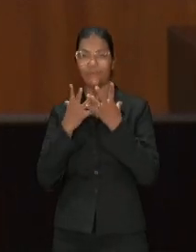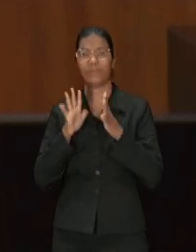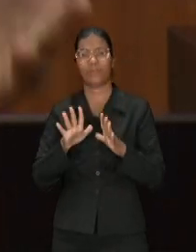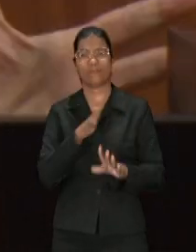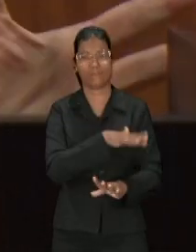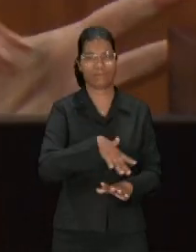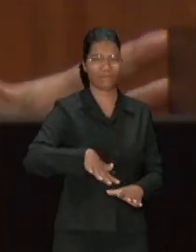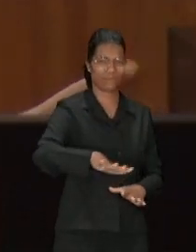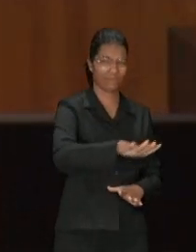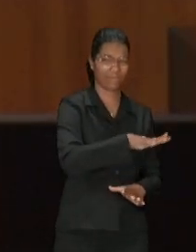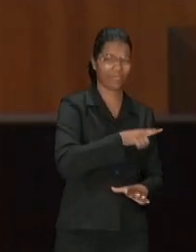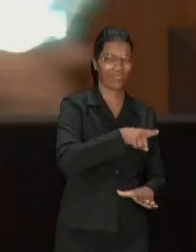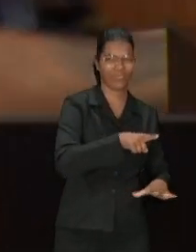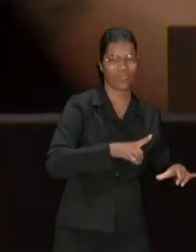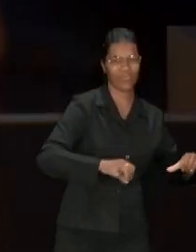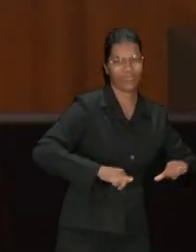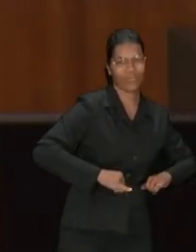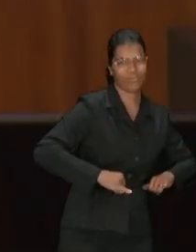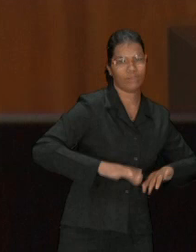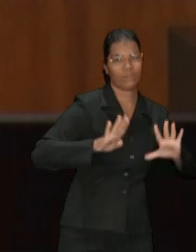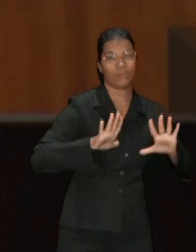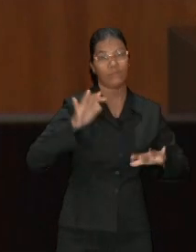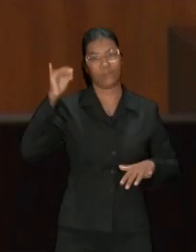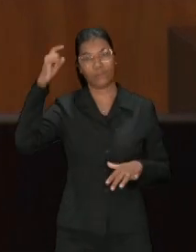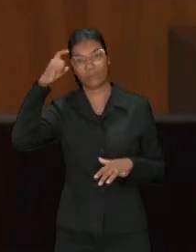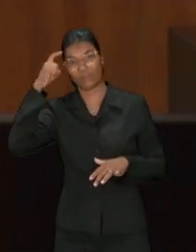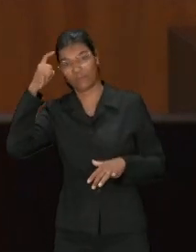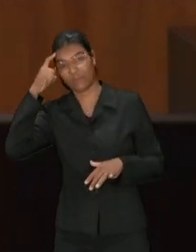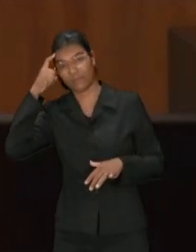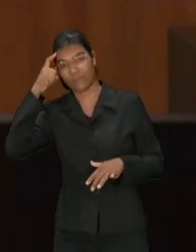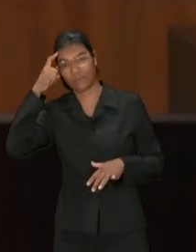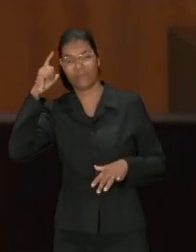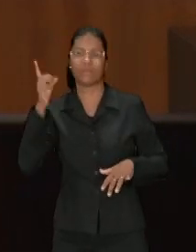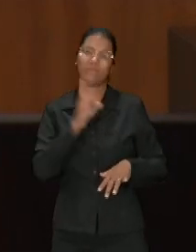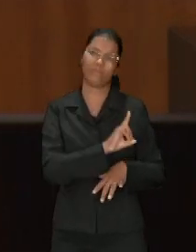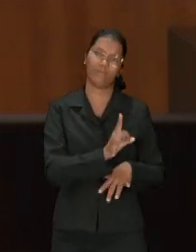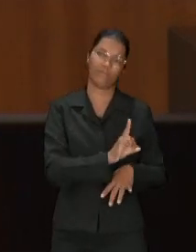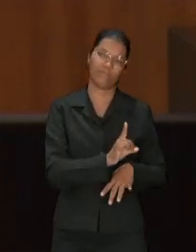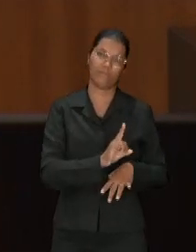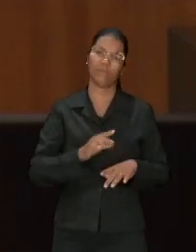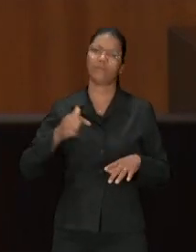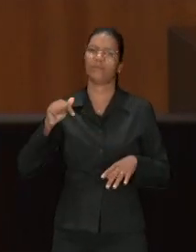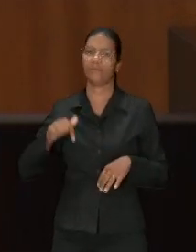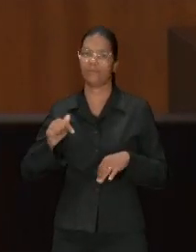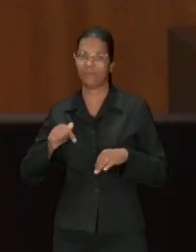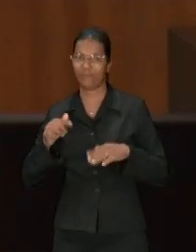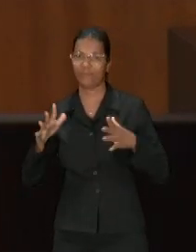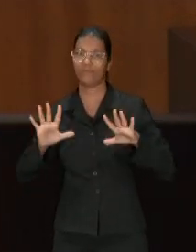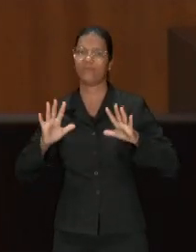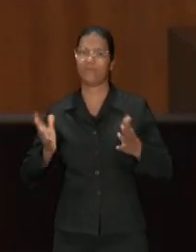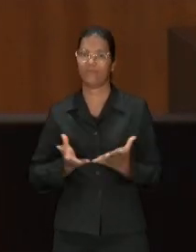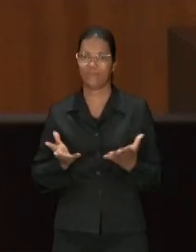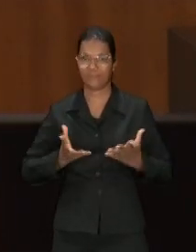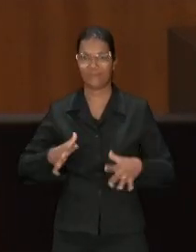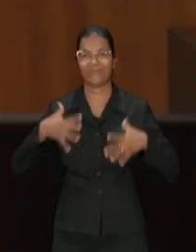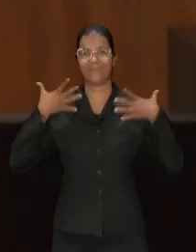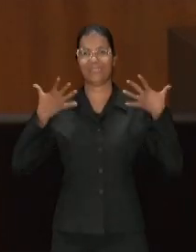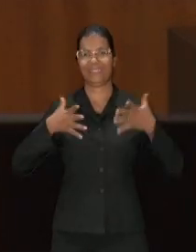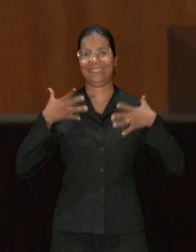ficar pensando no sofrimento para que a gente possa se alegrar, não, mas é um motivo mesmo de satisfação, né? Da gente